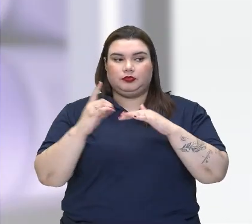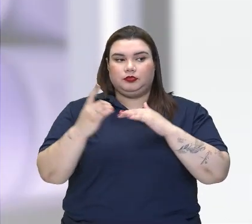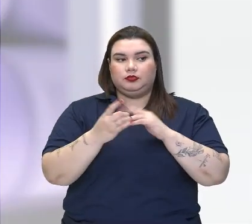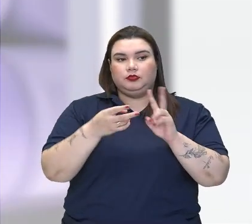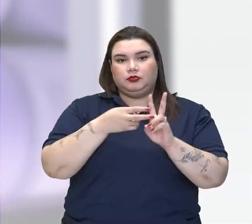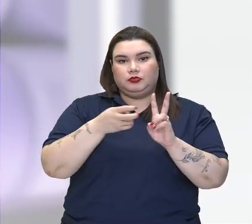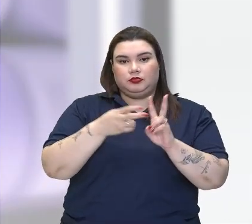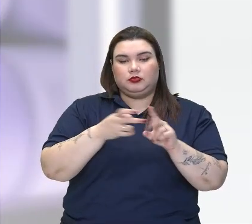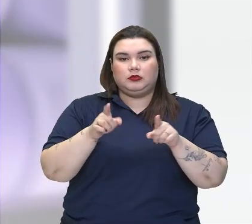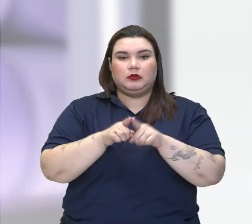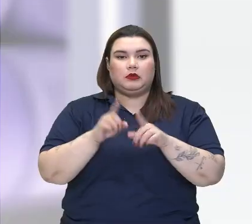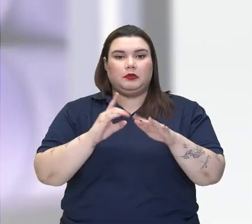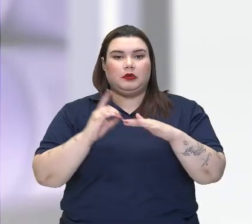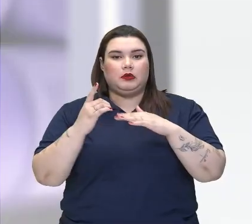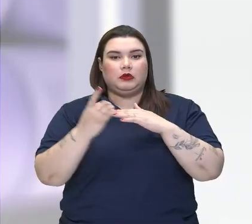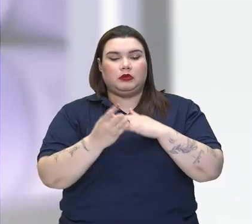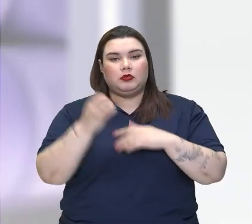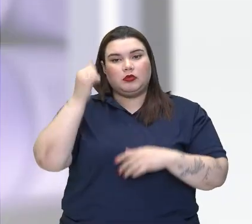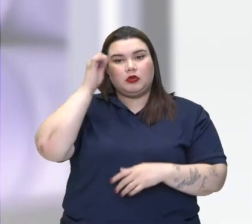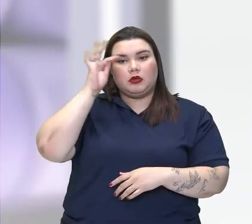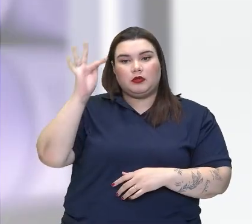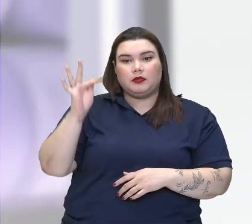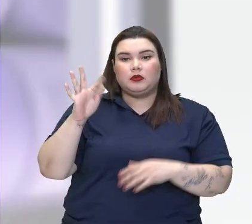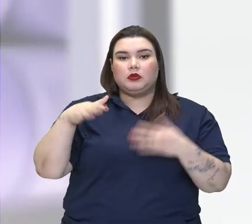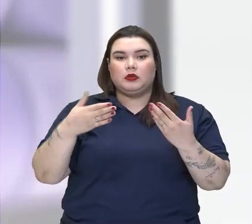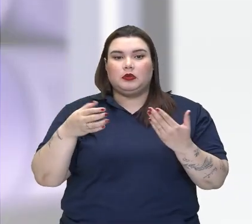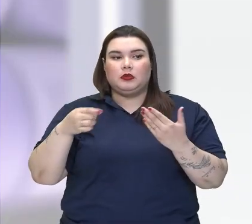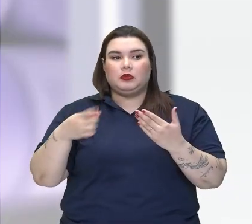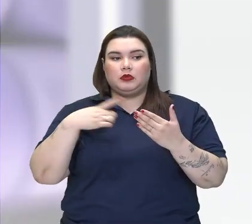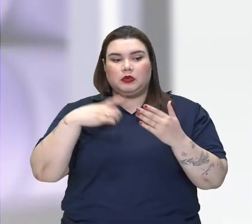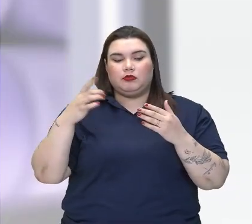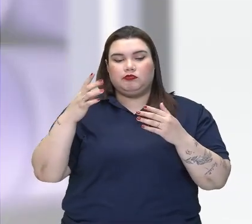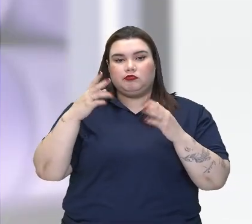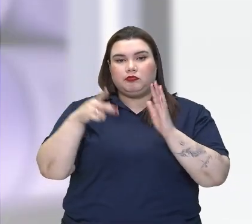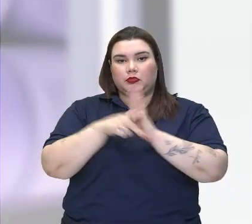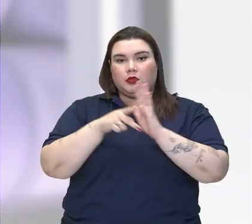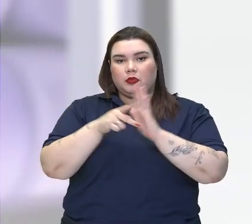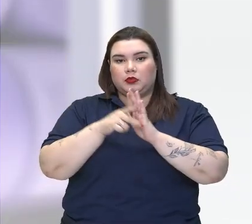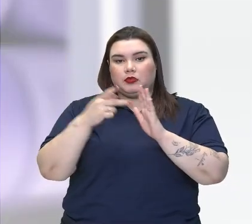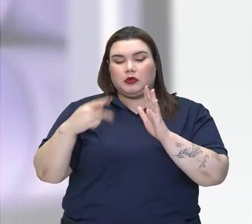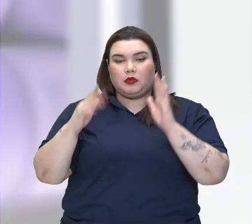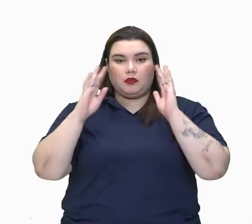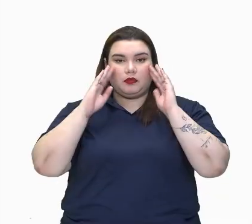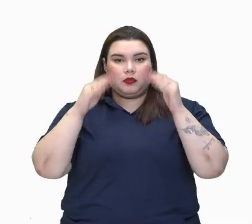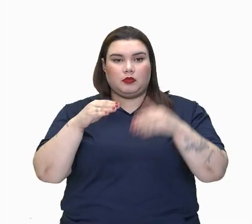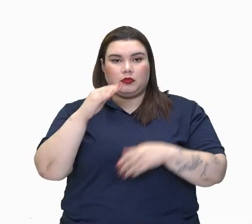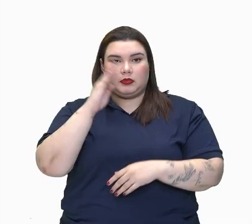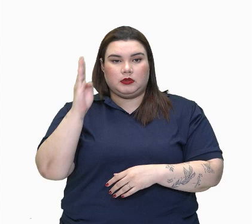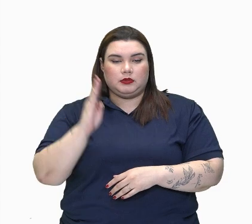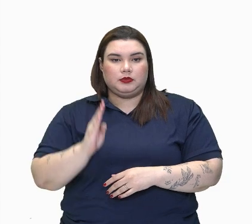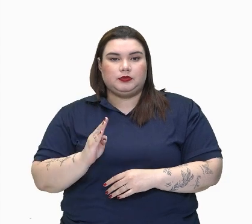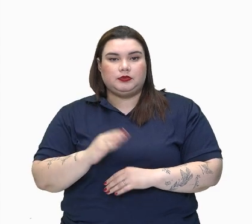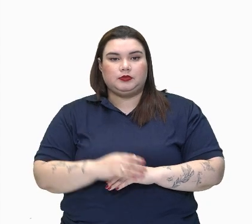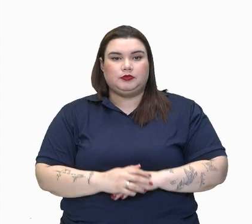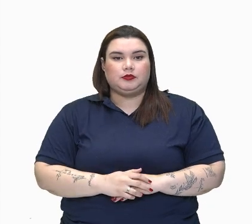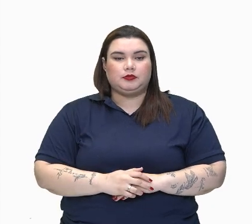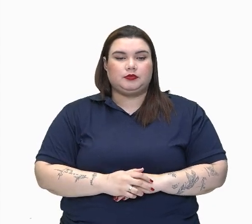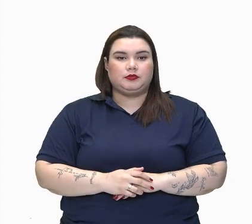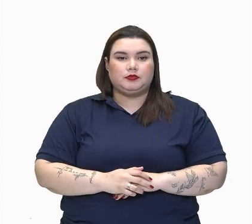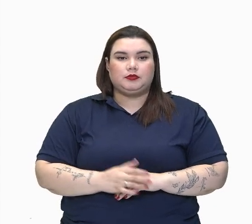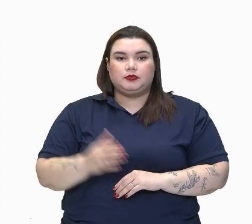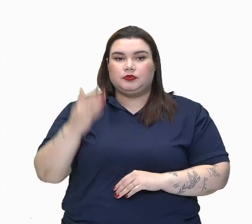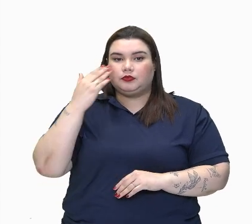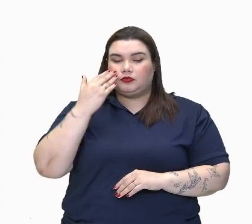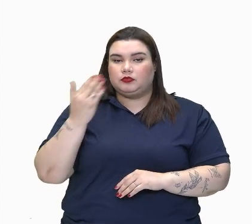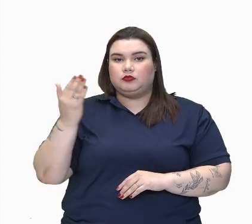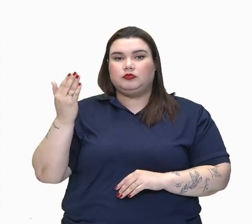deus africano, mas que o culto vem para o Brasil. Dando continuidade, né, nessa visão de